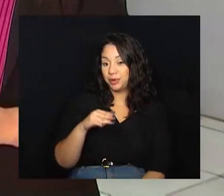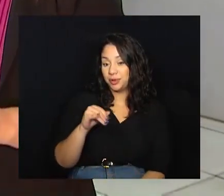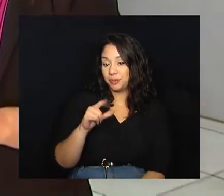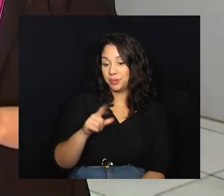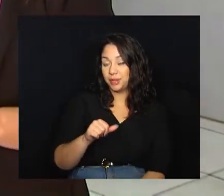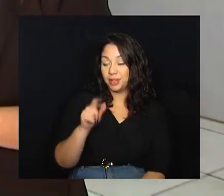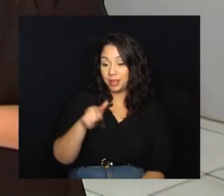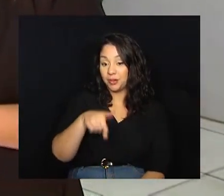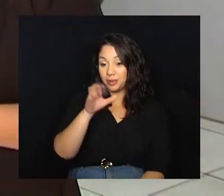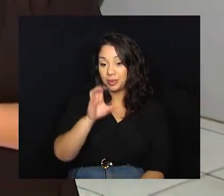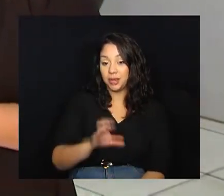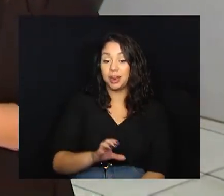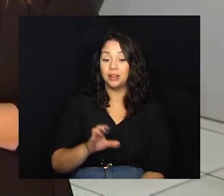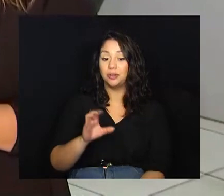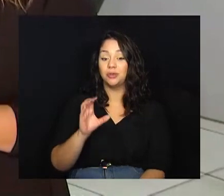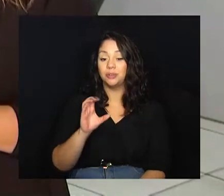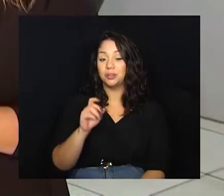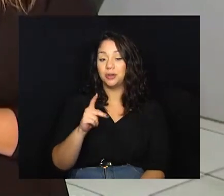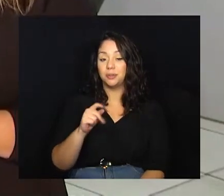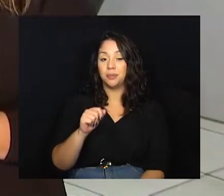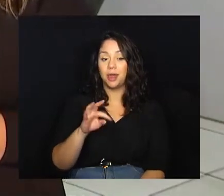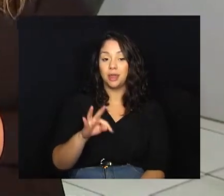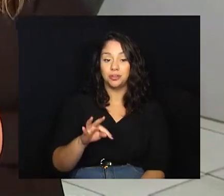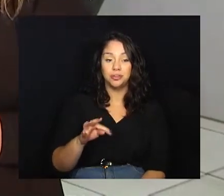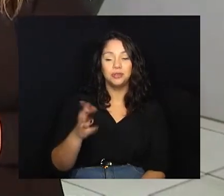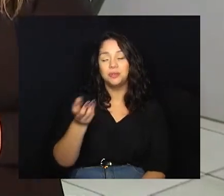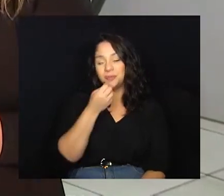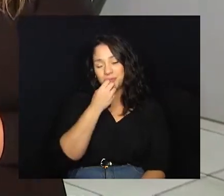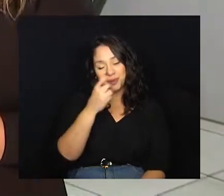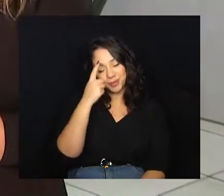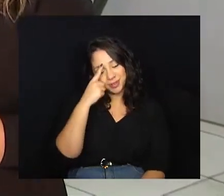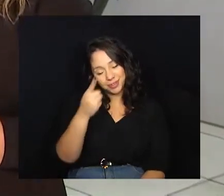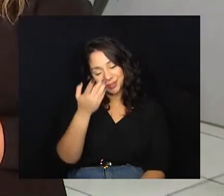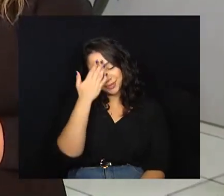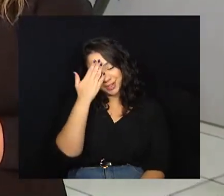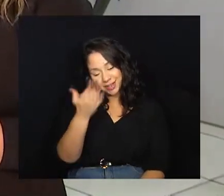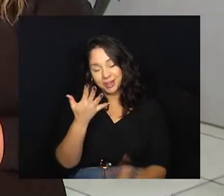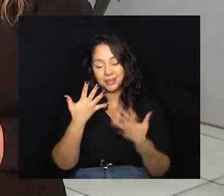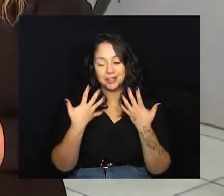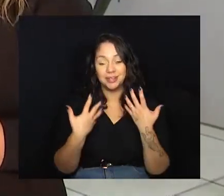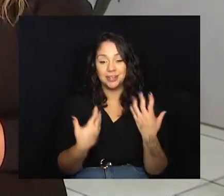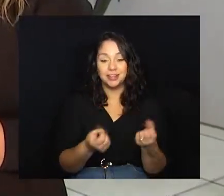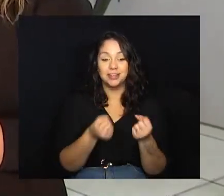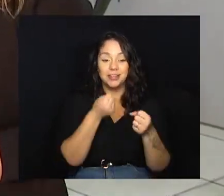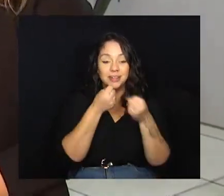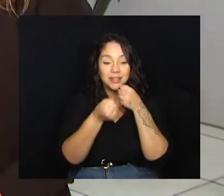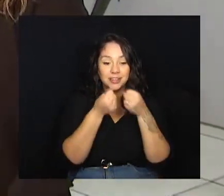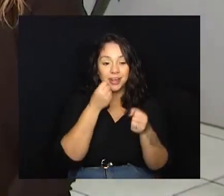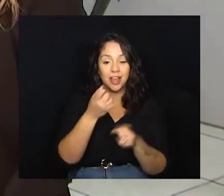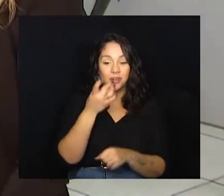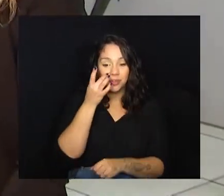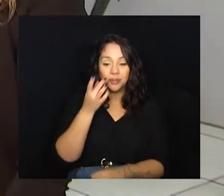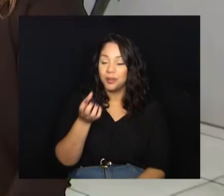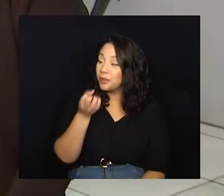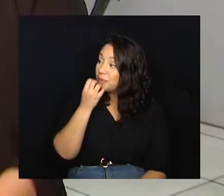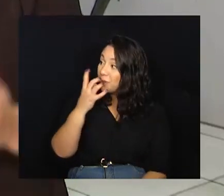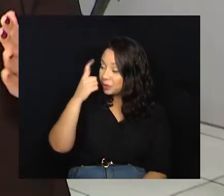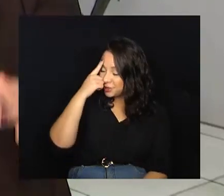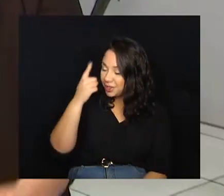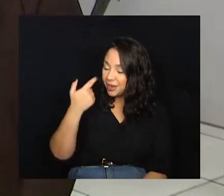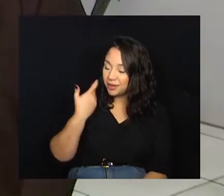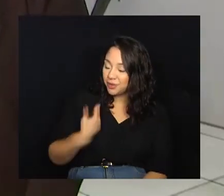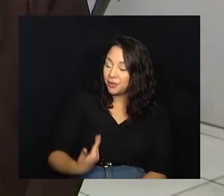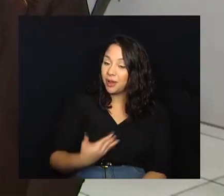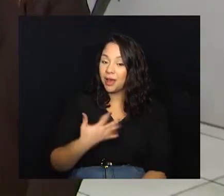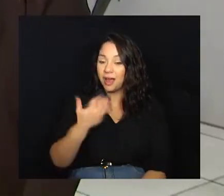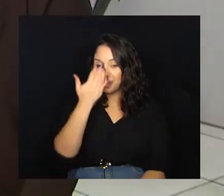cepati para falar Justamente a respeito disso as de mais nada muito bom dia obrigado por atender a nossa reportagem Camila ao vivo um dia eu que agradeço